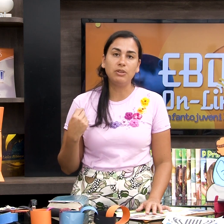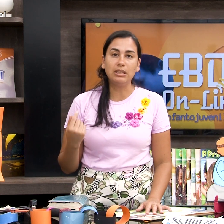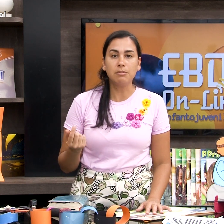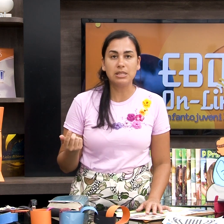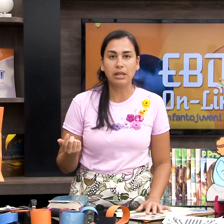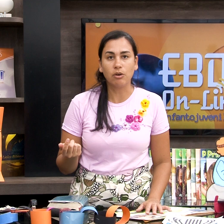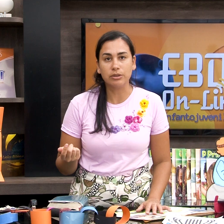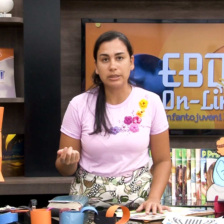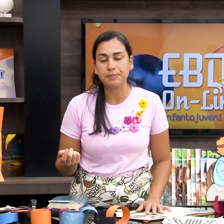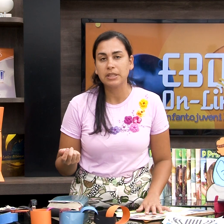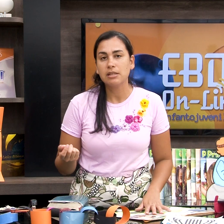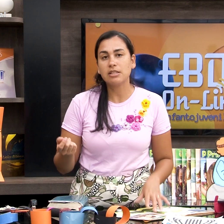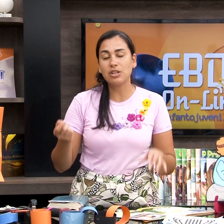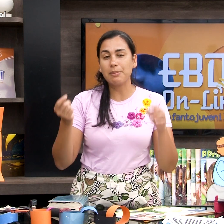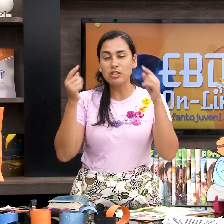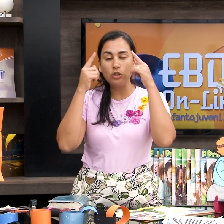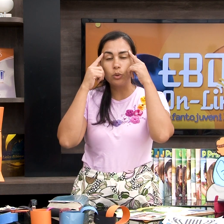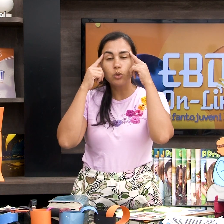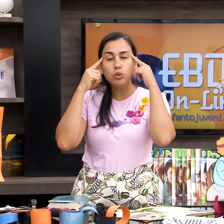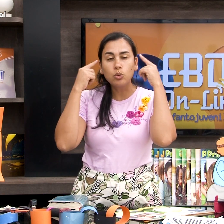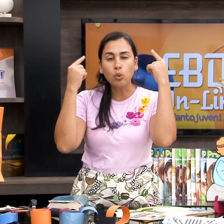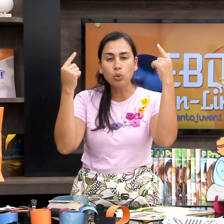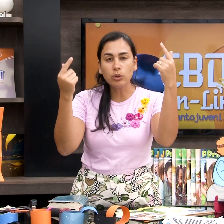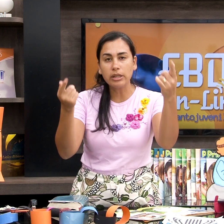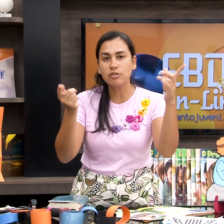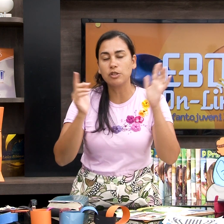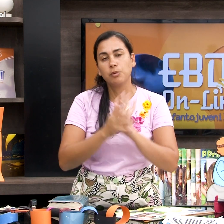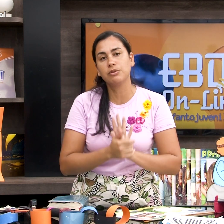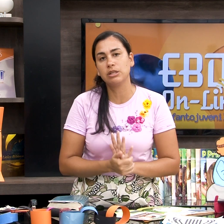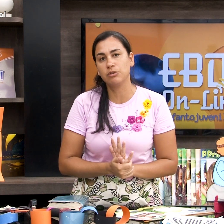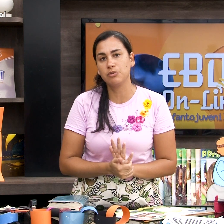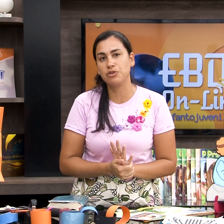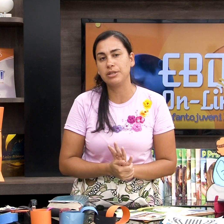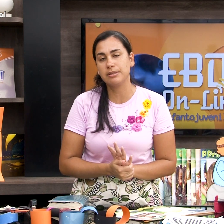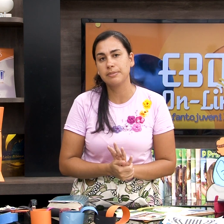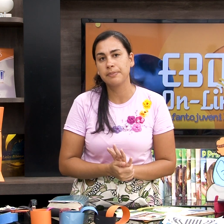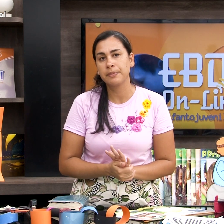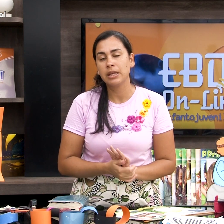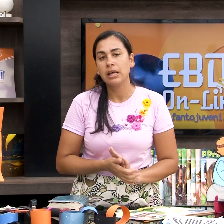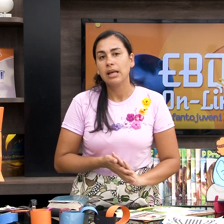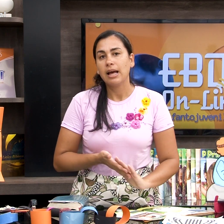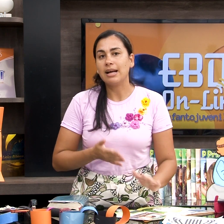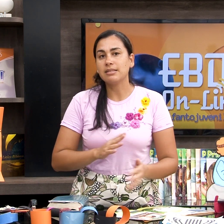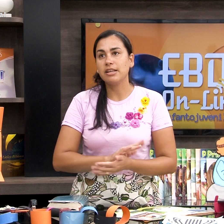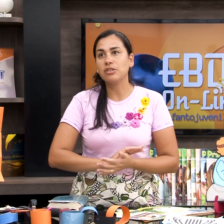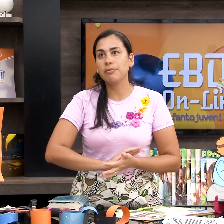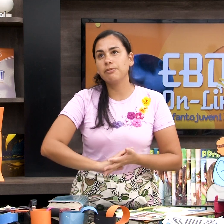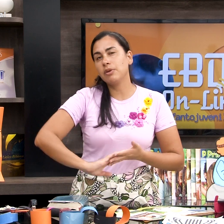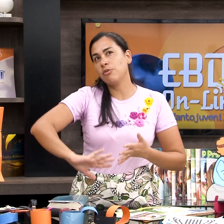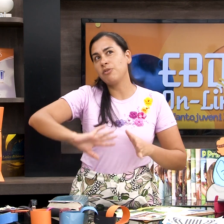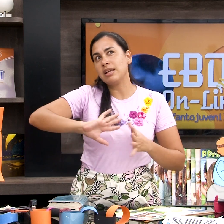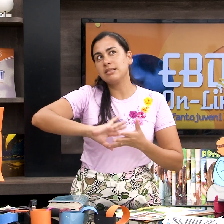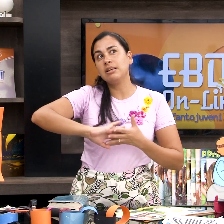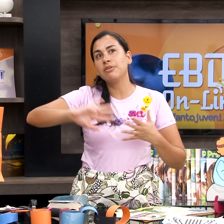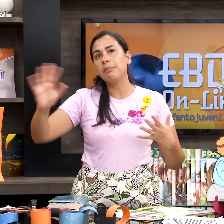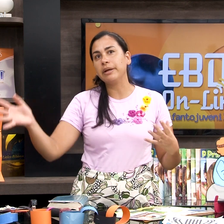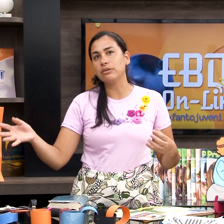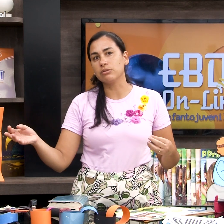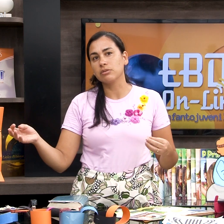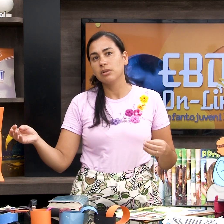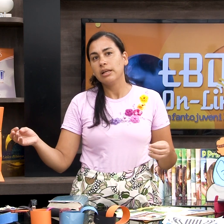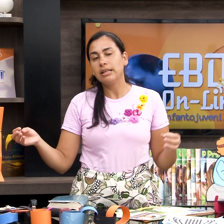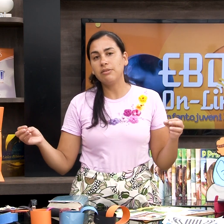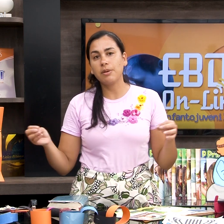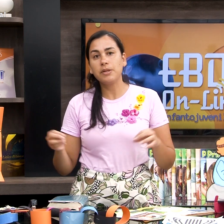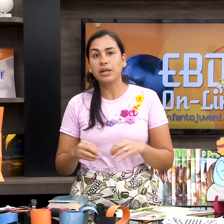sua infinita misericórdia. Você já imaginou tudo que Deus faz por você todos os dias? Assim, a gente, eu vou falar assim de